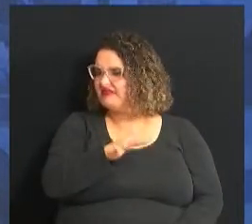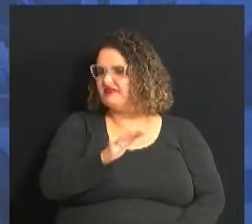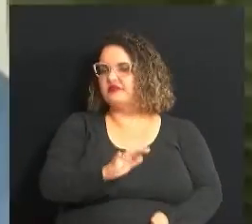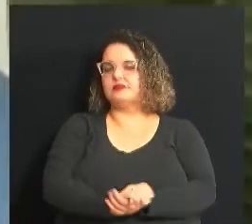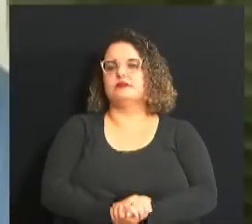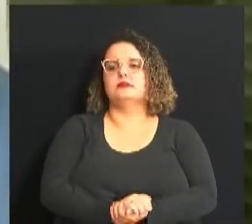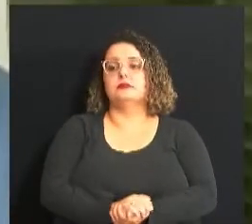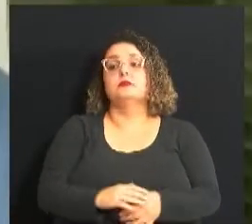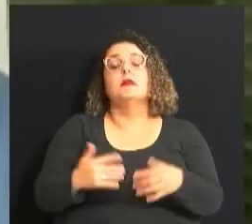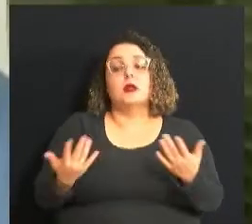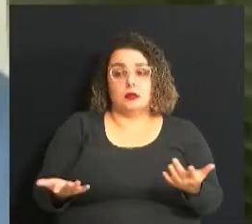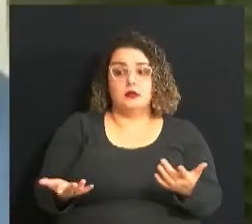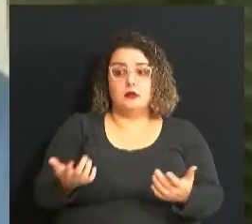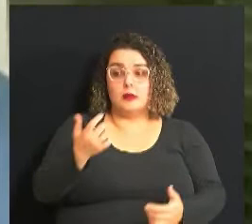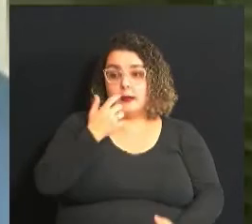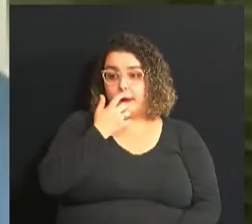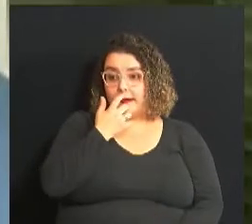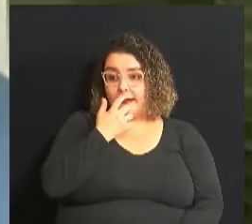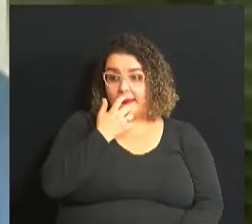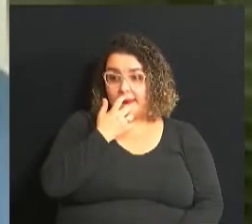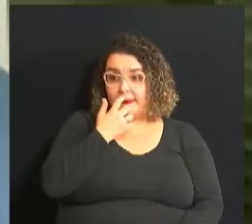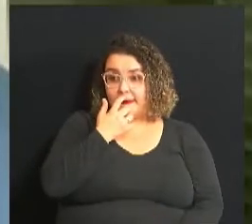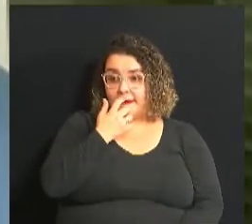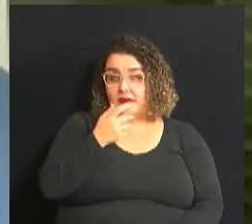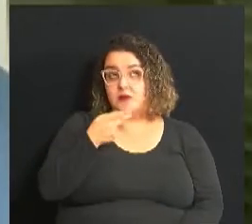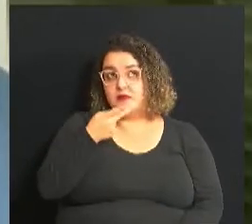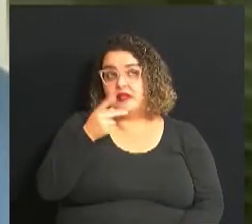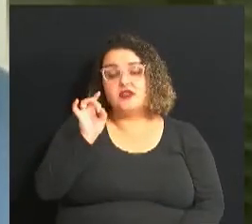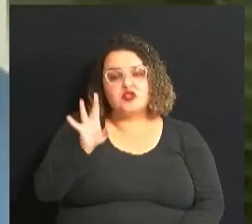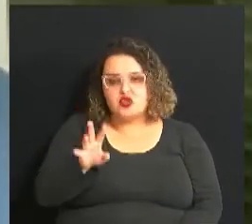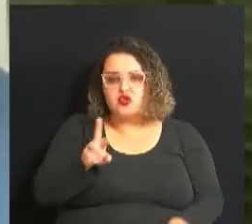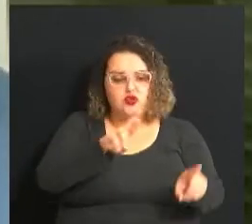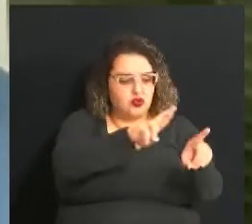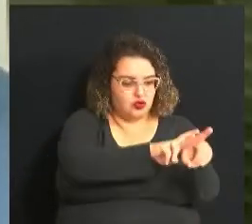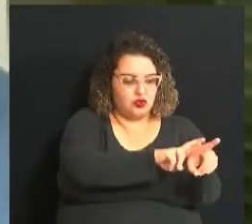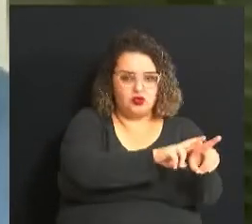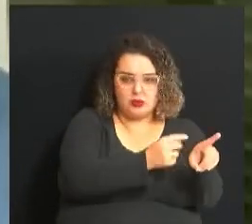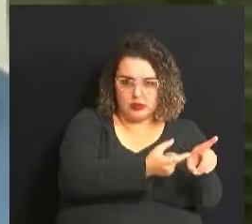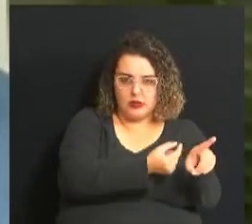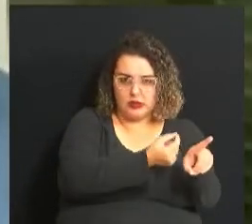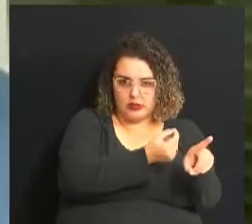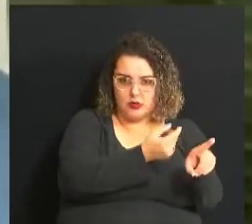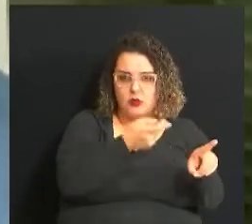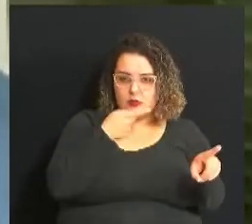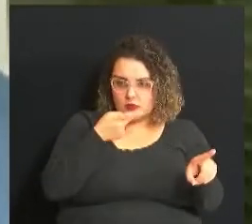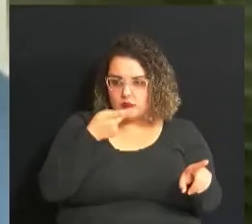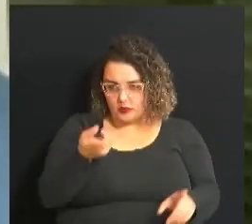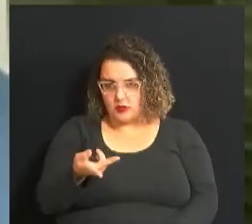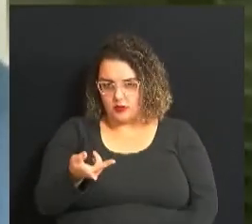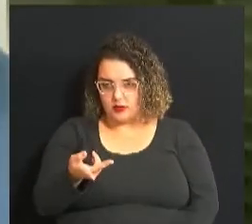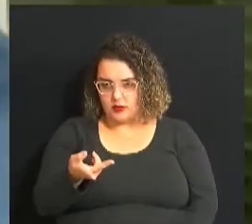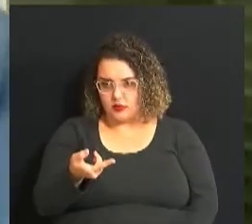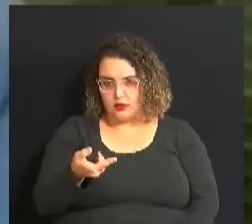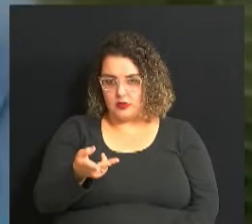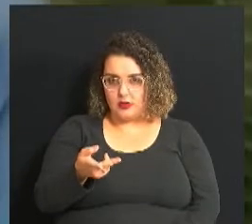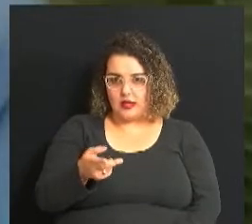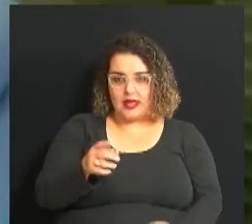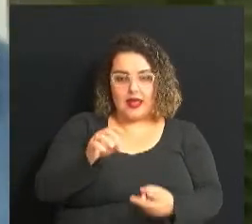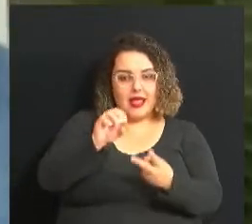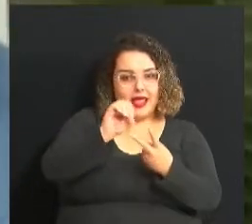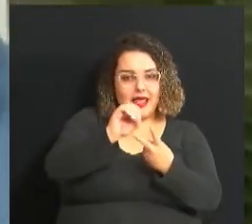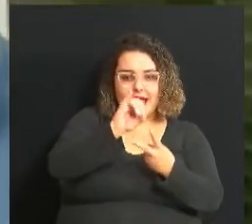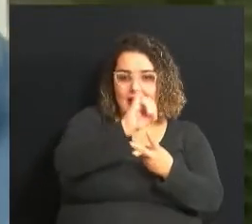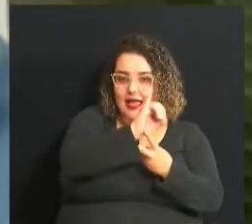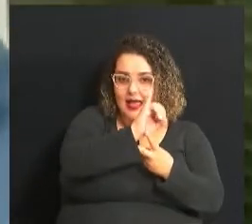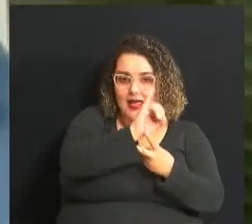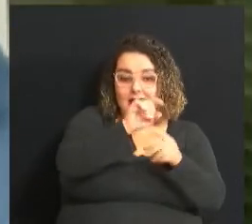Então, vamos citar só o câncer de próstata. Isso, o que eu vou falar é uma coisa estatística, não é um achado. Nós